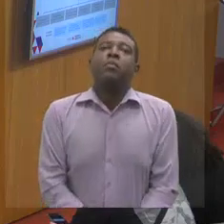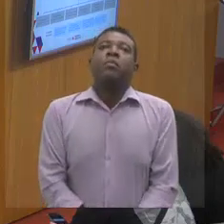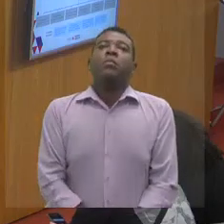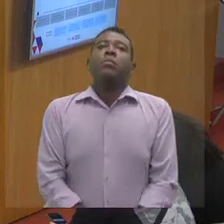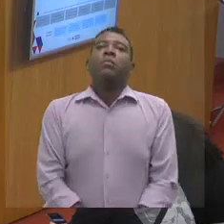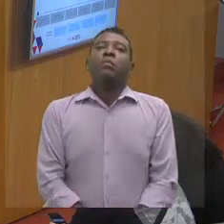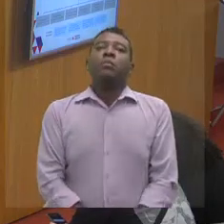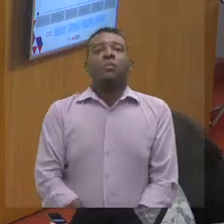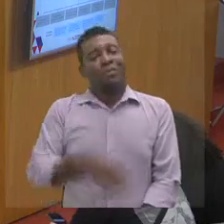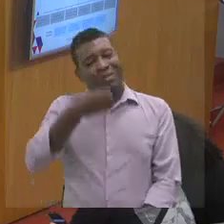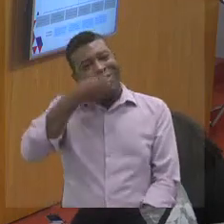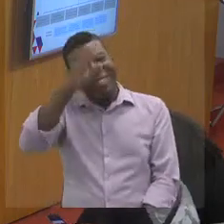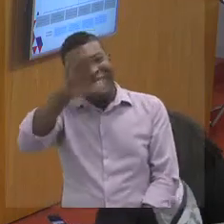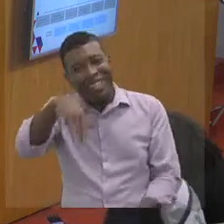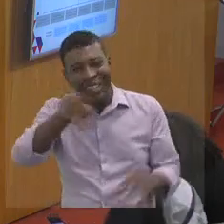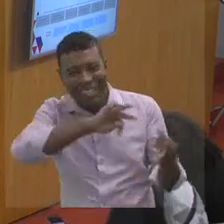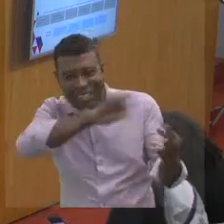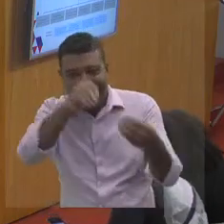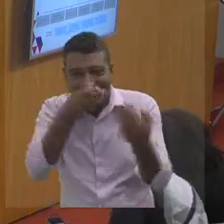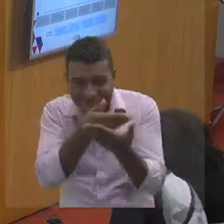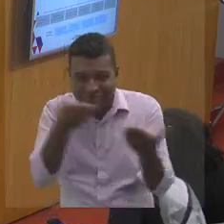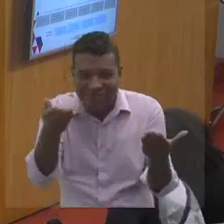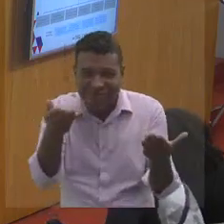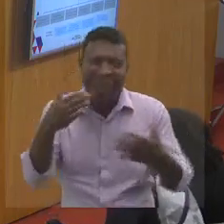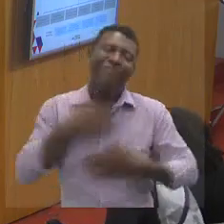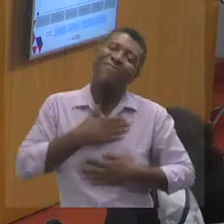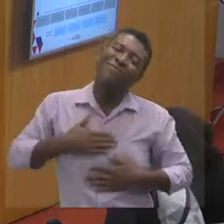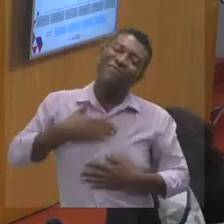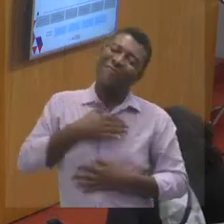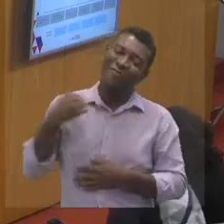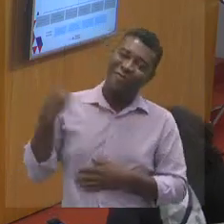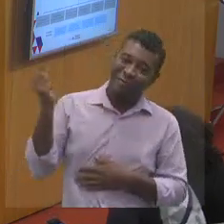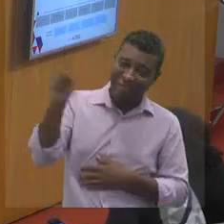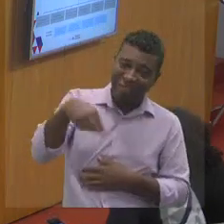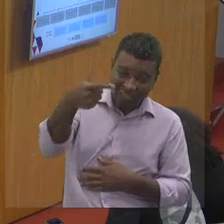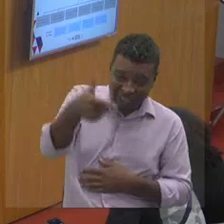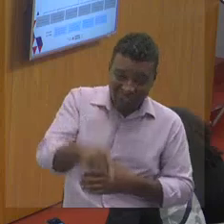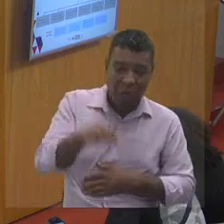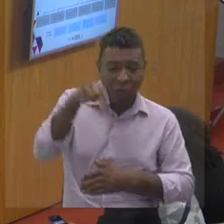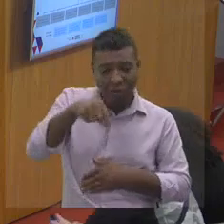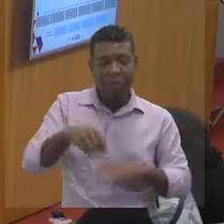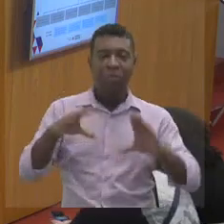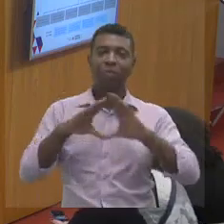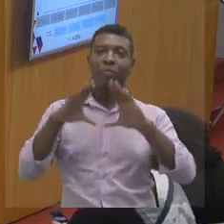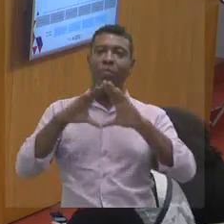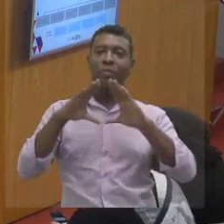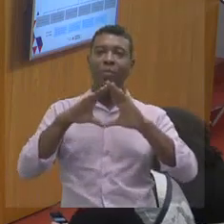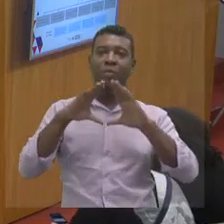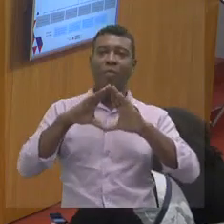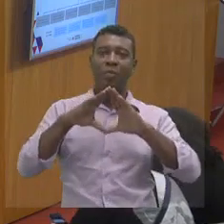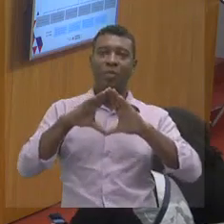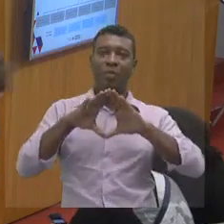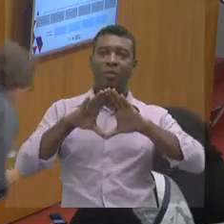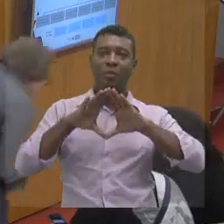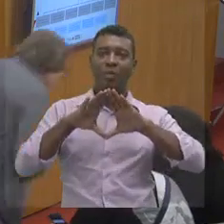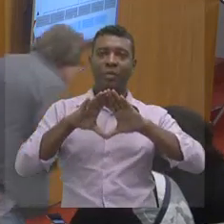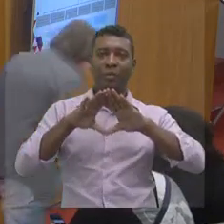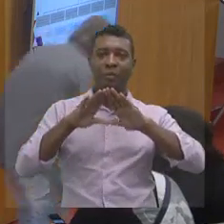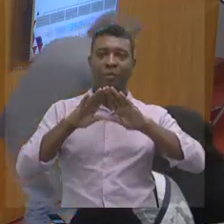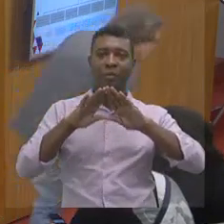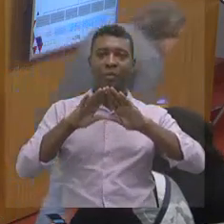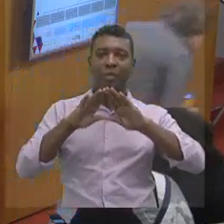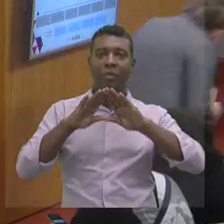a todos uma satisfação muito grande está novamente aqui nessa casa cheguei agora né